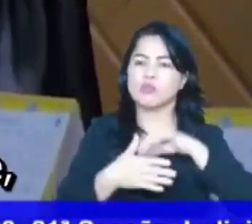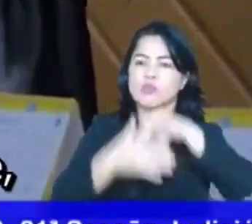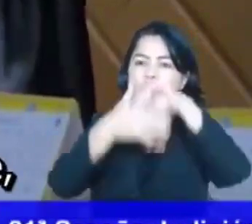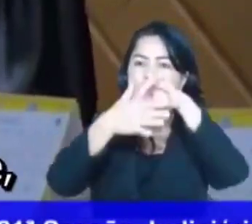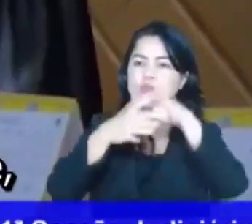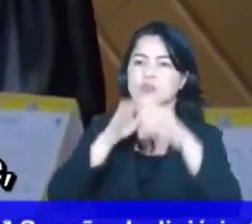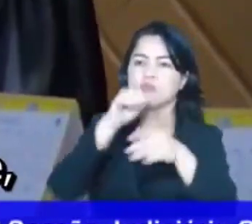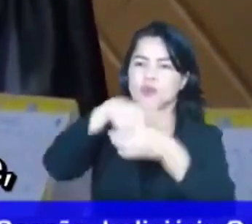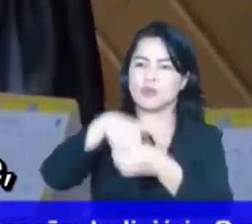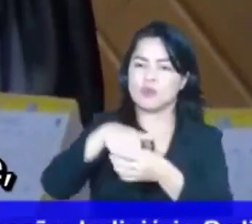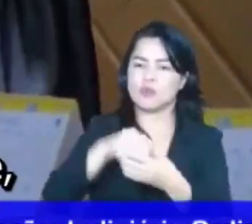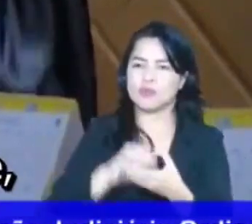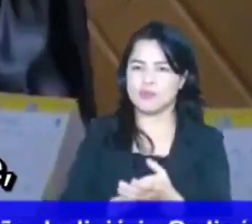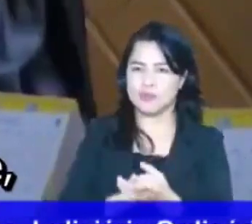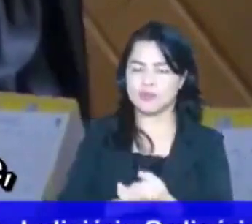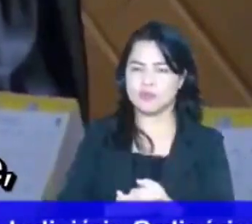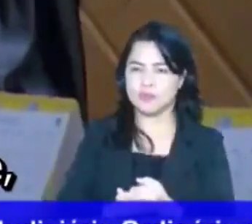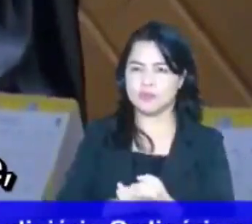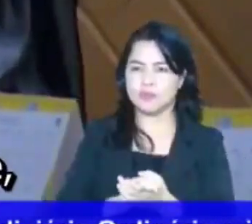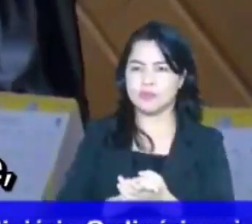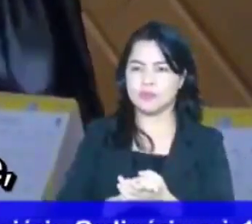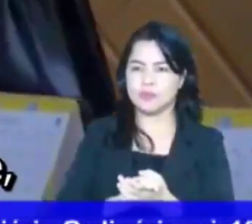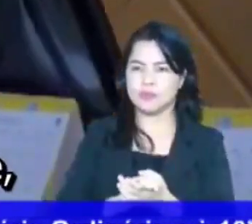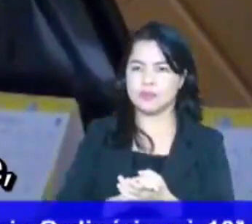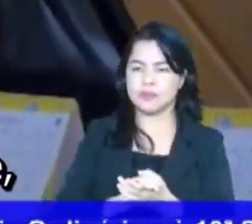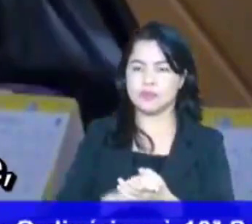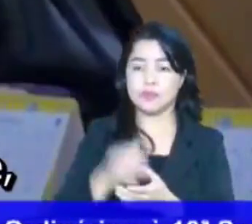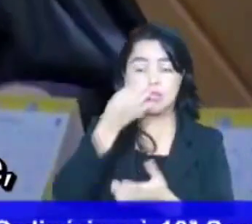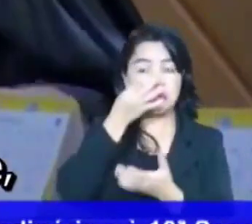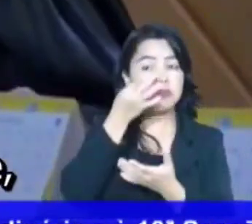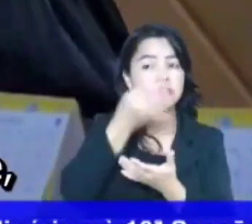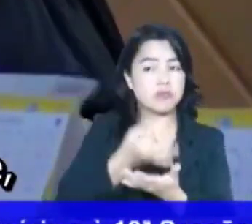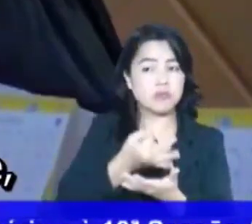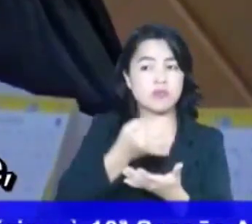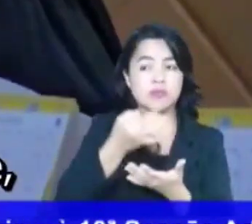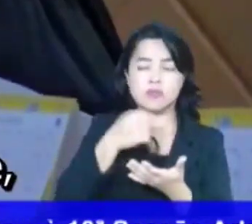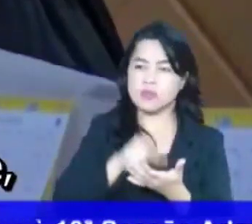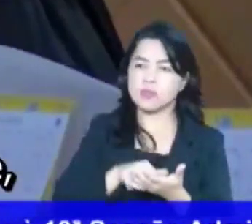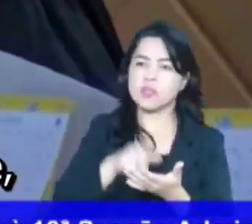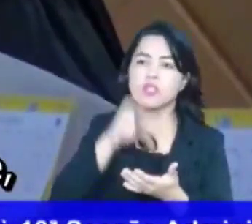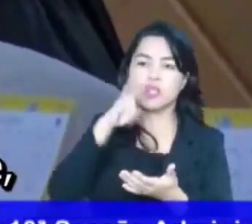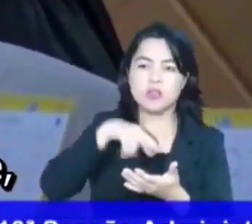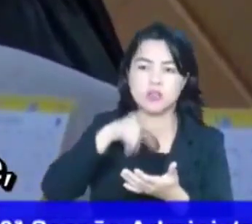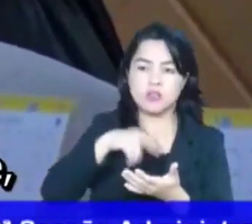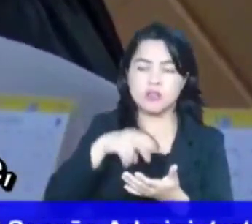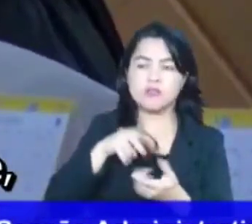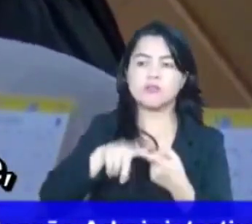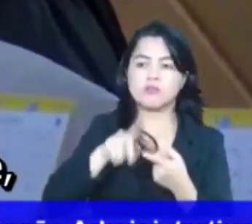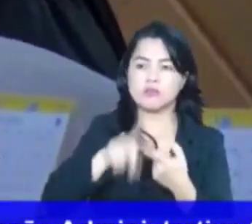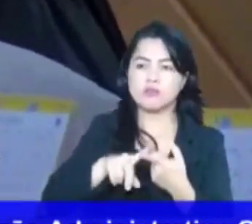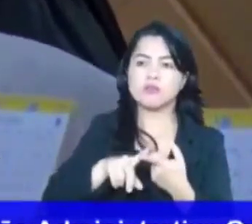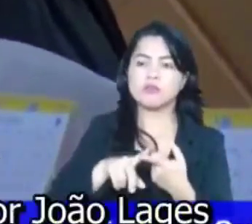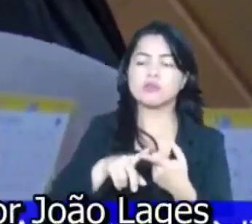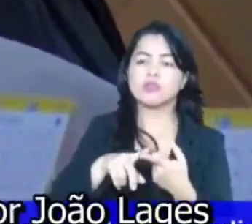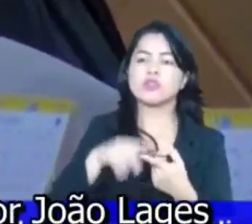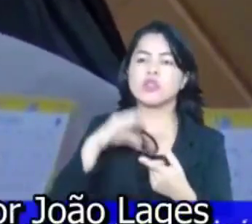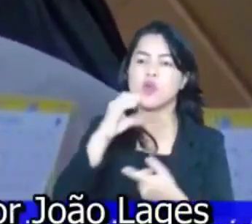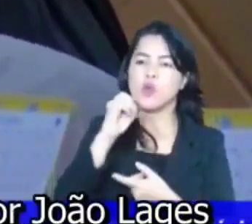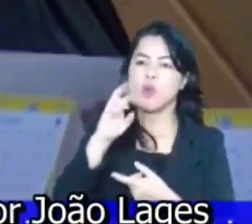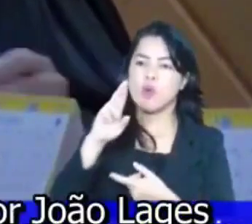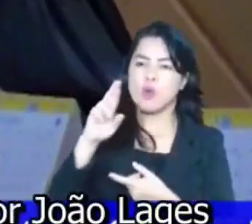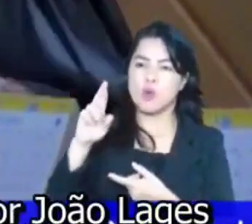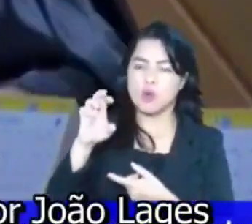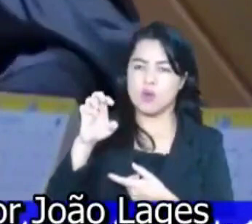teor. Aqui, lendo igualmente atentamente o voto do nosso então corregedor,